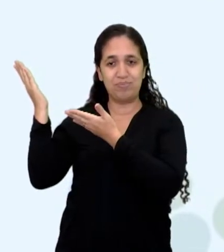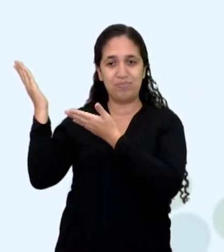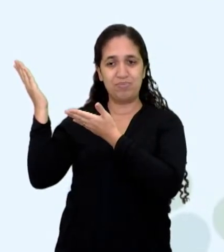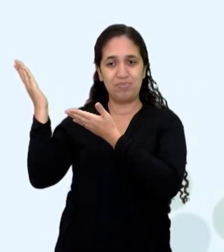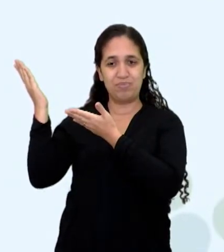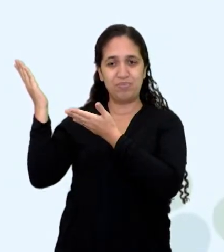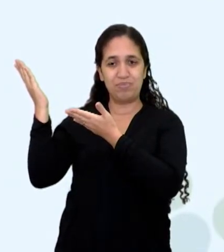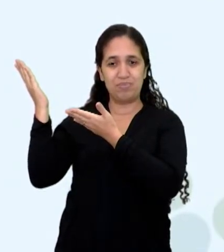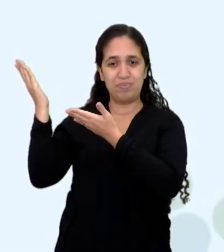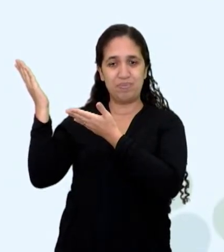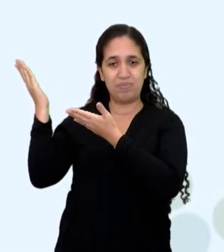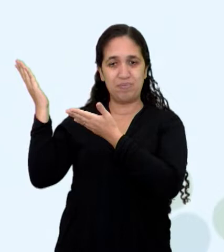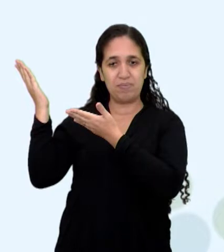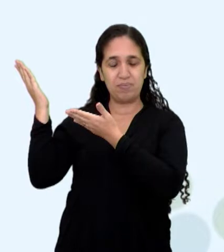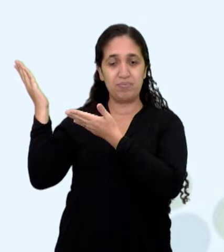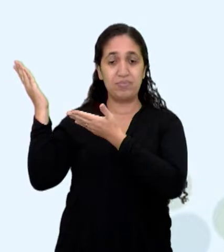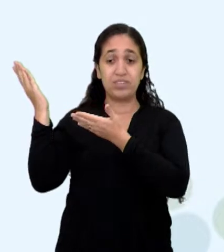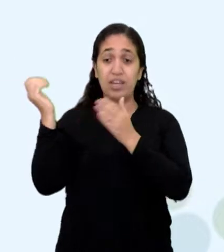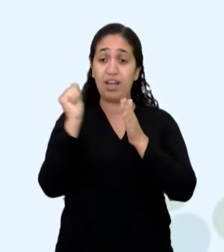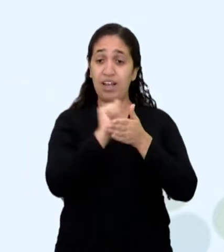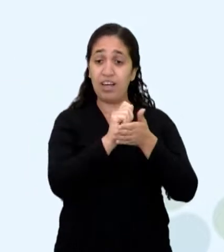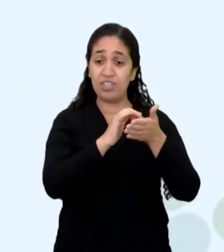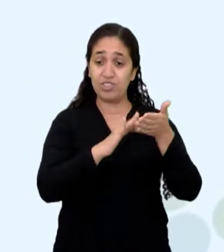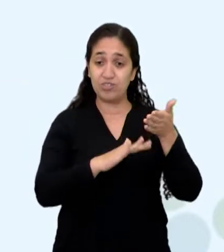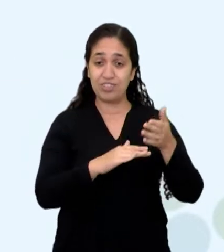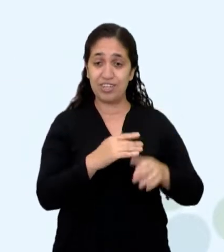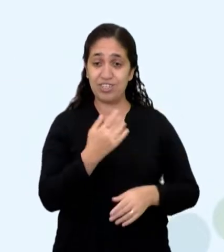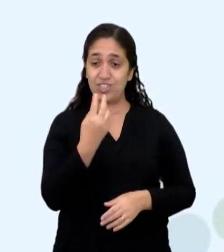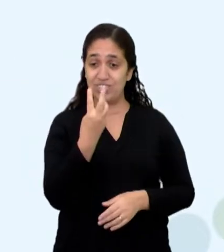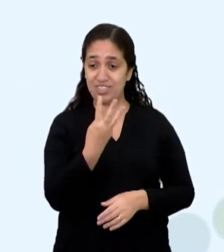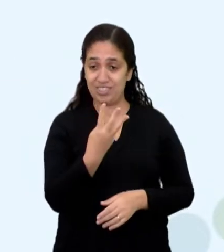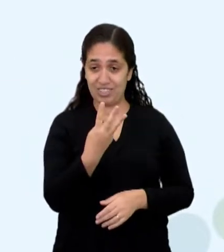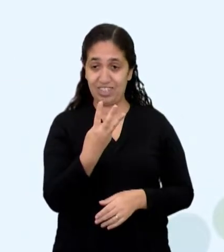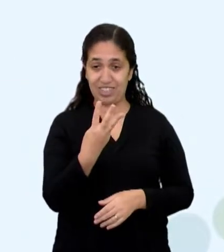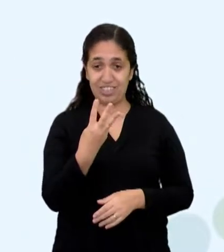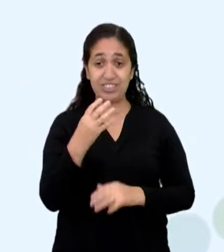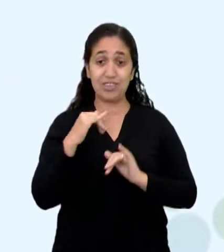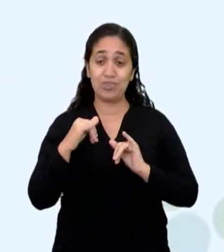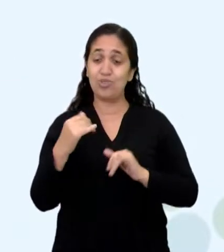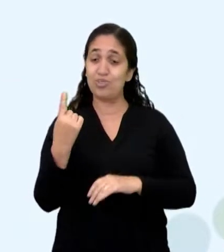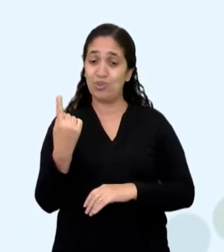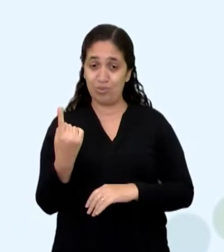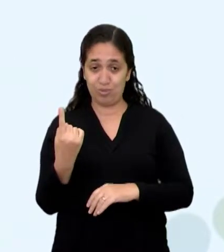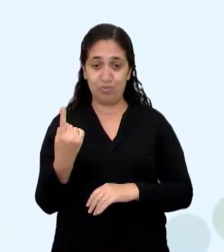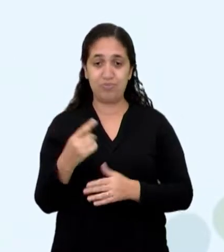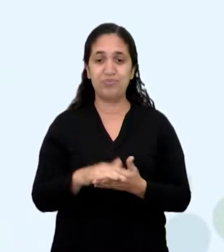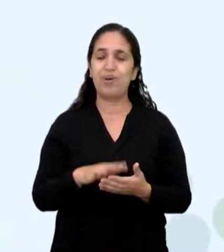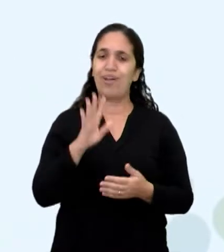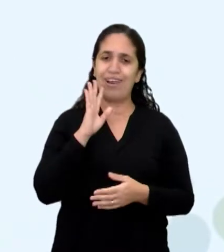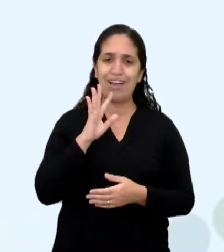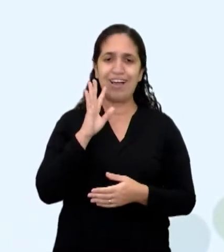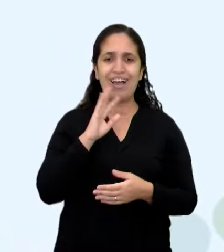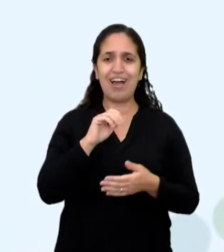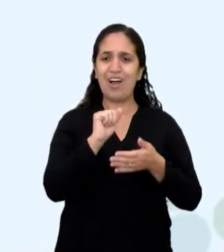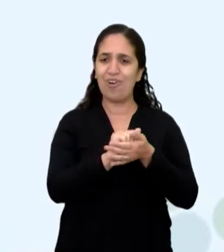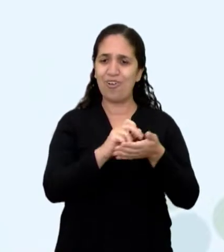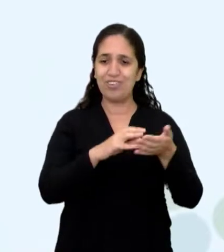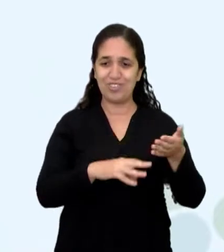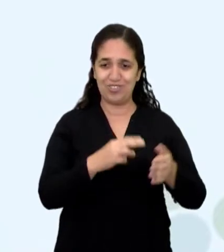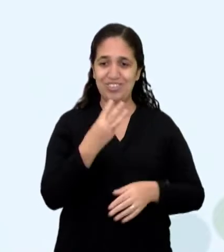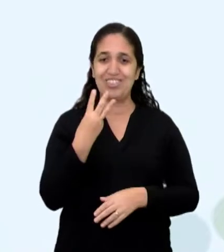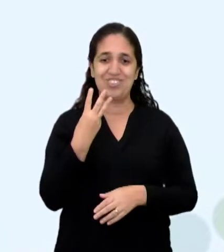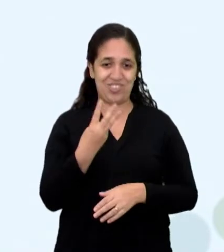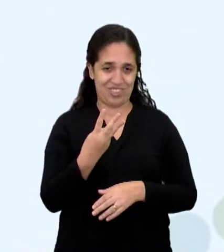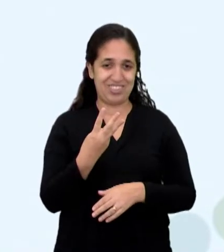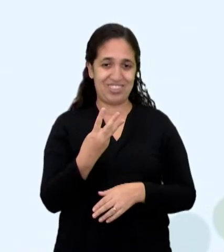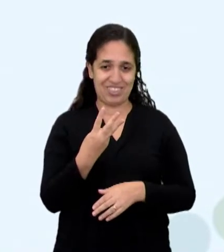Laboratório de Produção Jornalística, atividade 3 e a primeira aula da introdução. E aí é bem legal falar sobre a atividade 3, porque nessa atividade